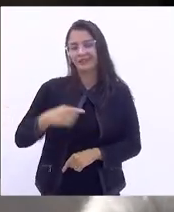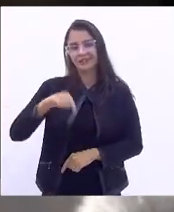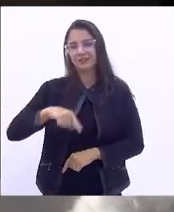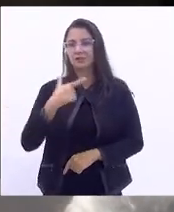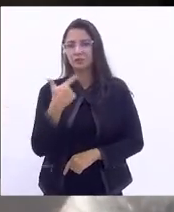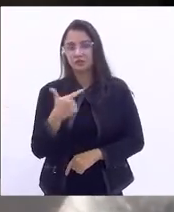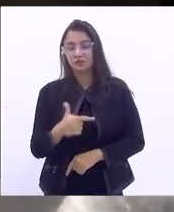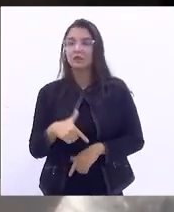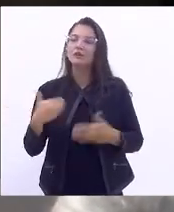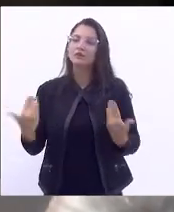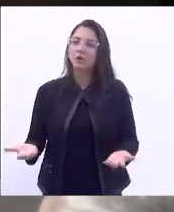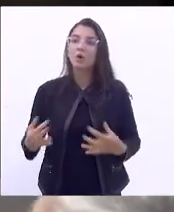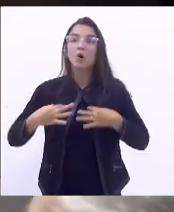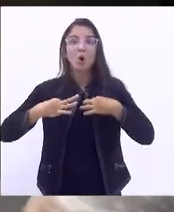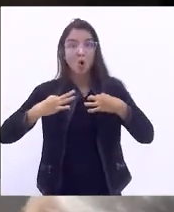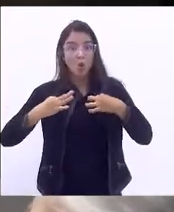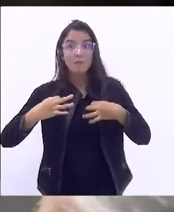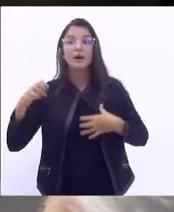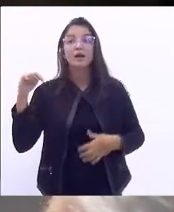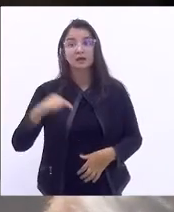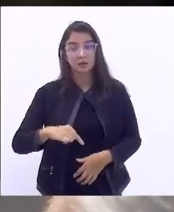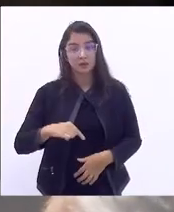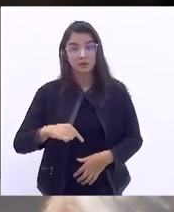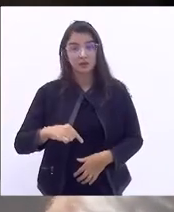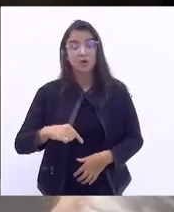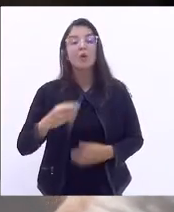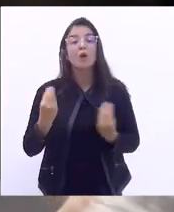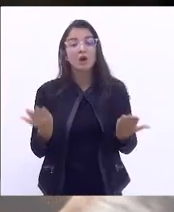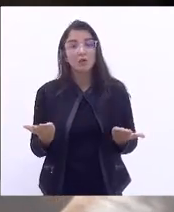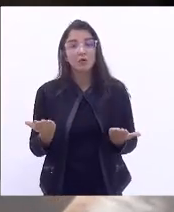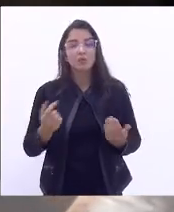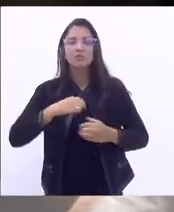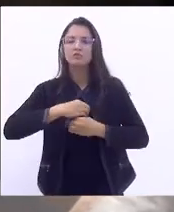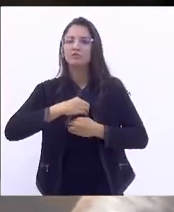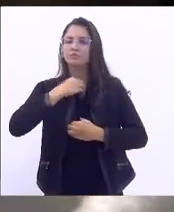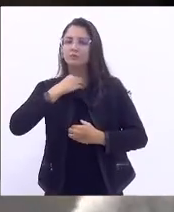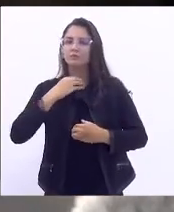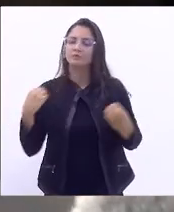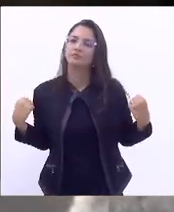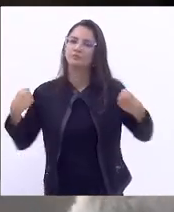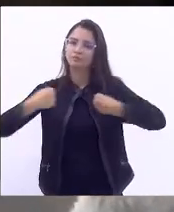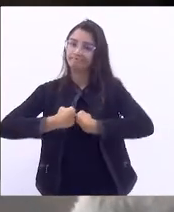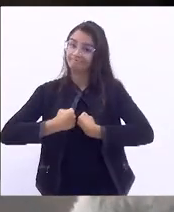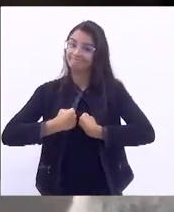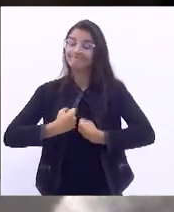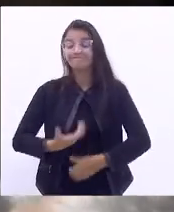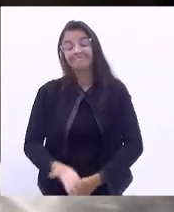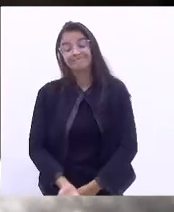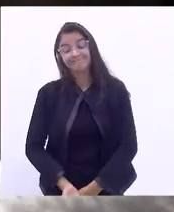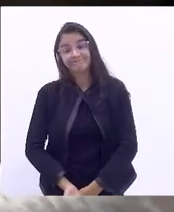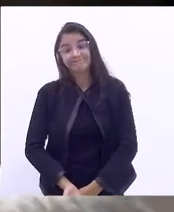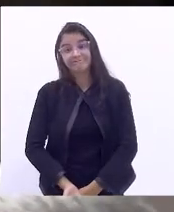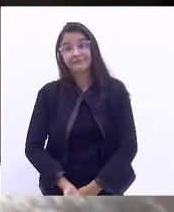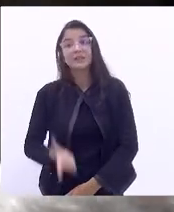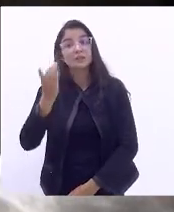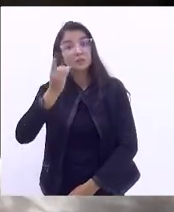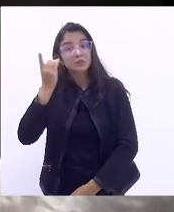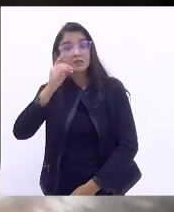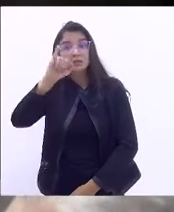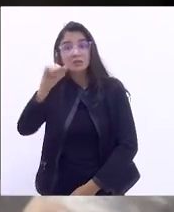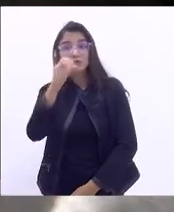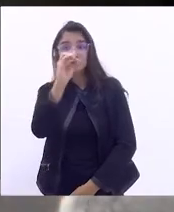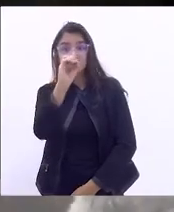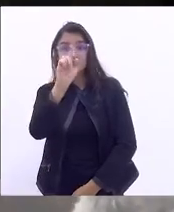o traje para estar em plenário é paletó e gravata. Deputado Jorge Felipe Neto não